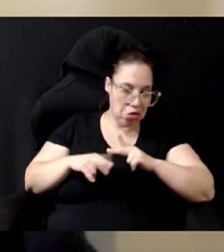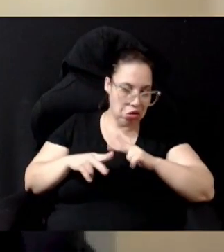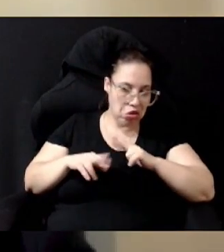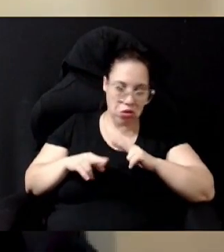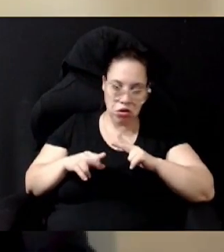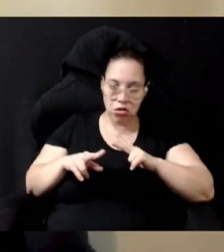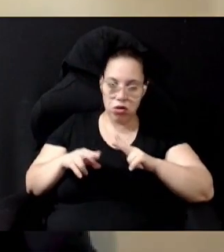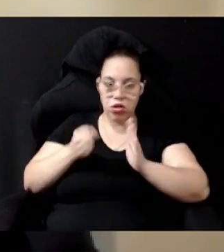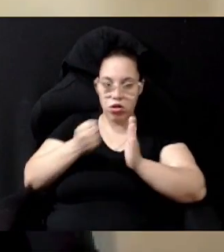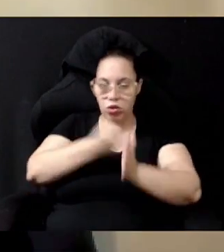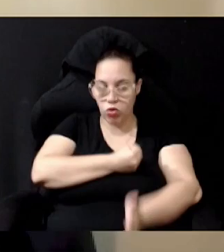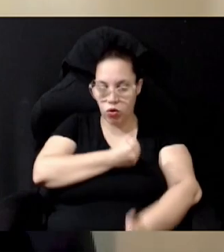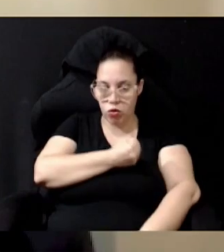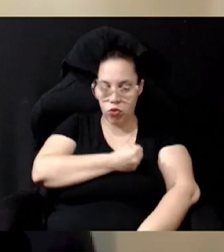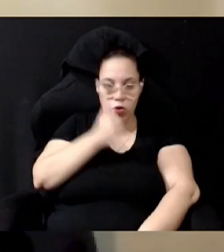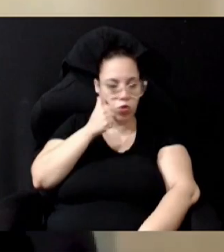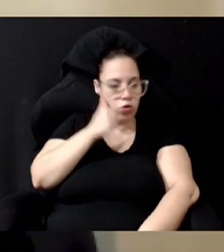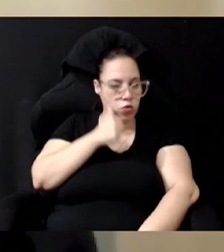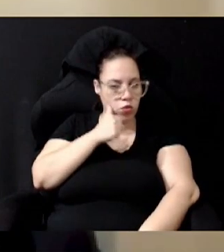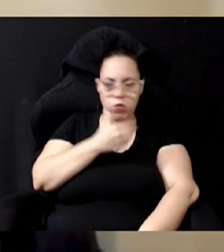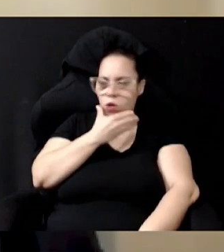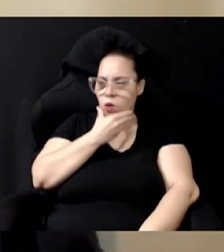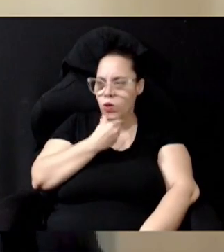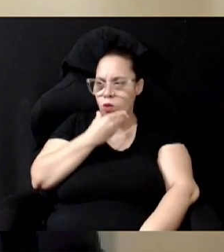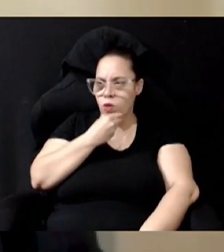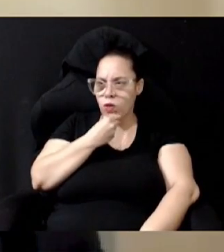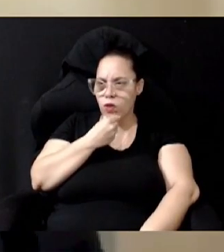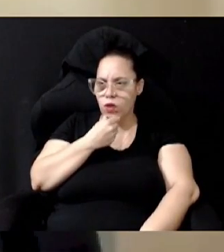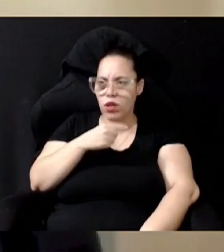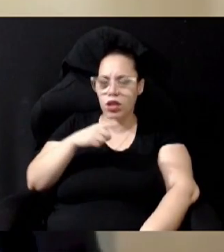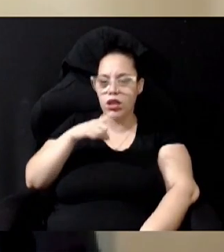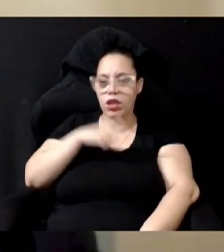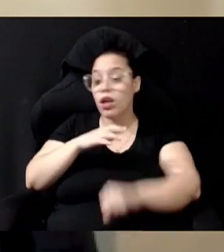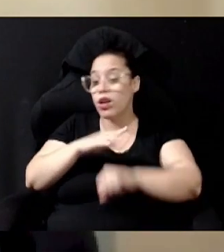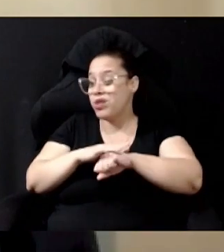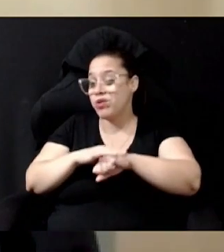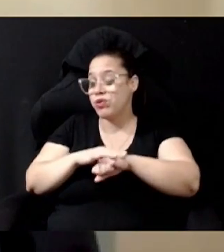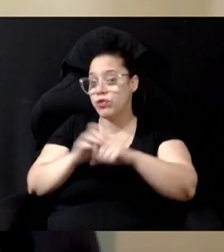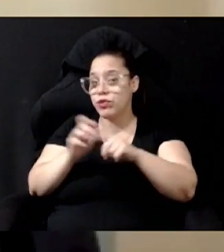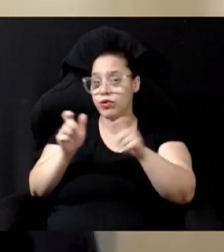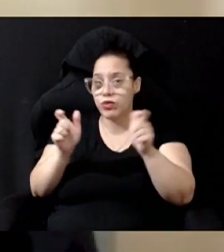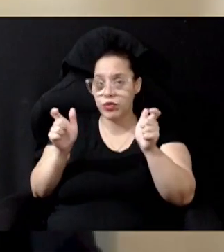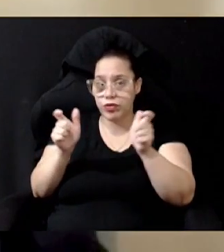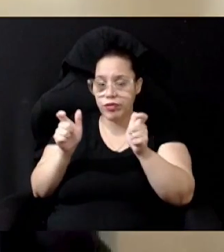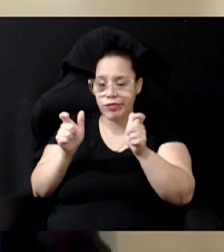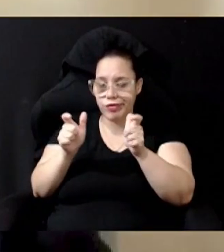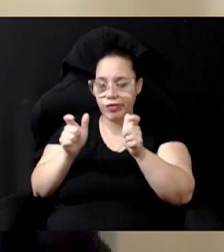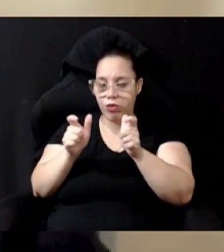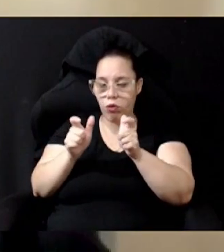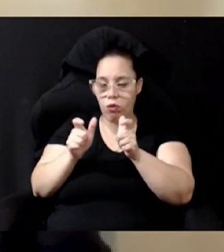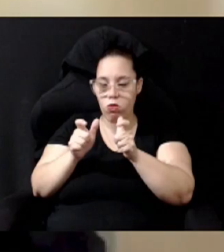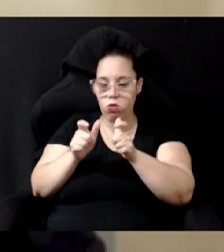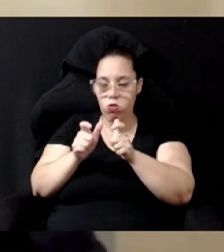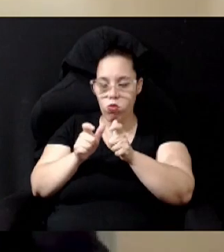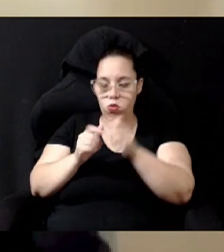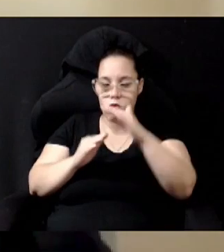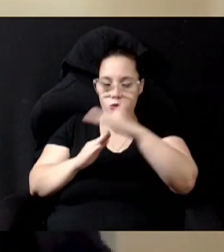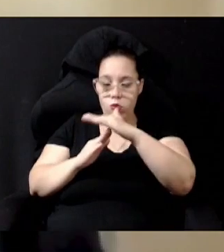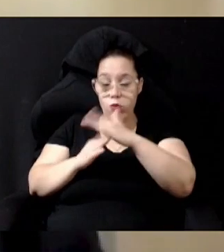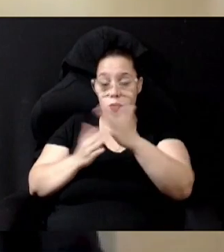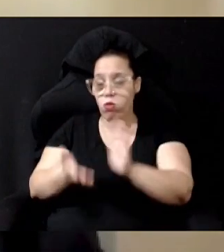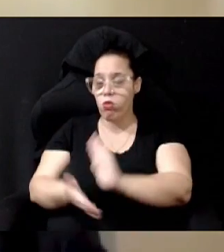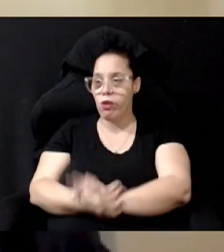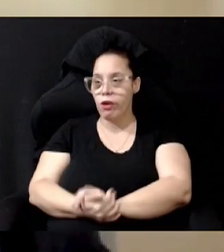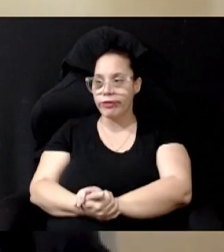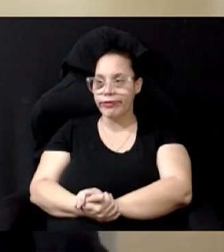homens e o número de mulheres que sofrem da doença tem diminuído um pouquinho ao longo do tempo. Outras